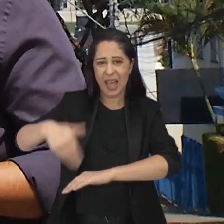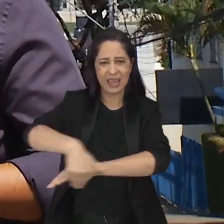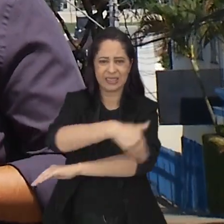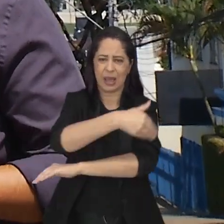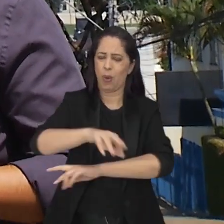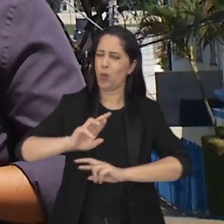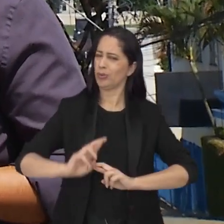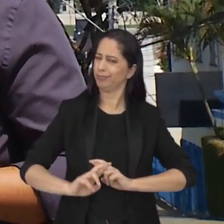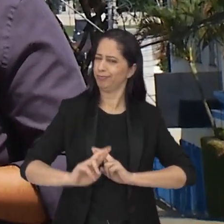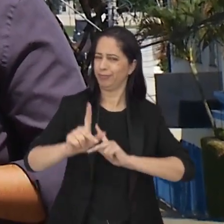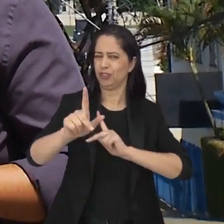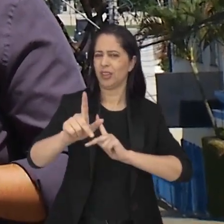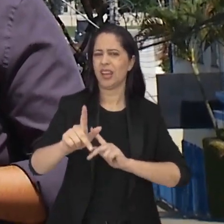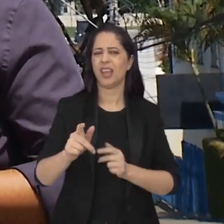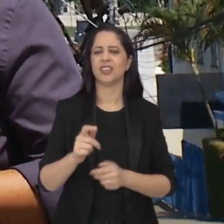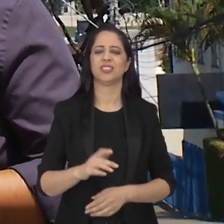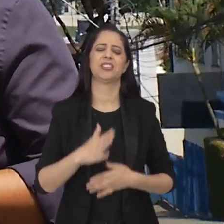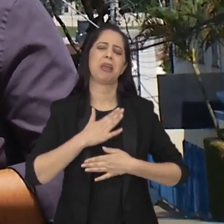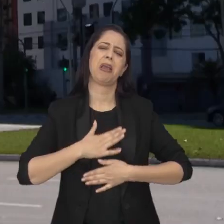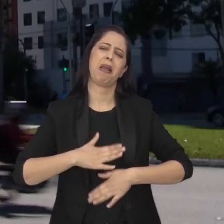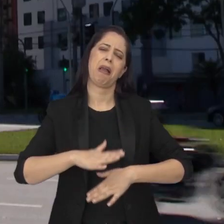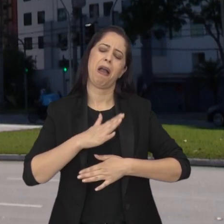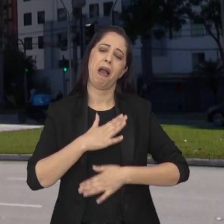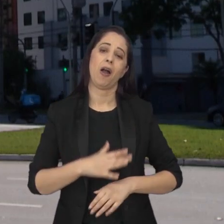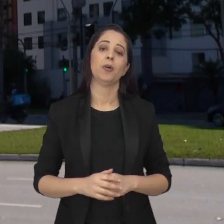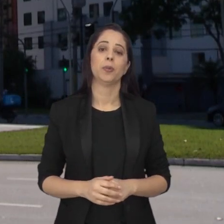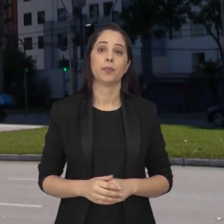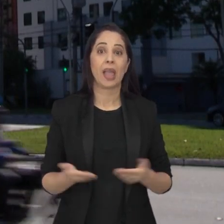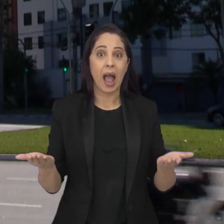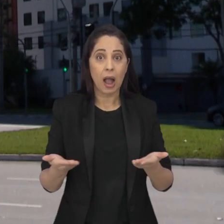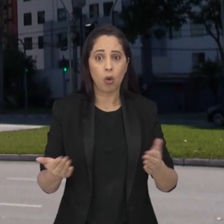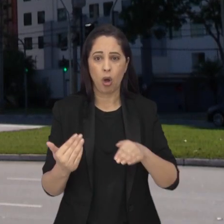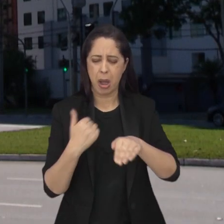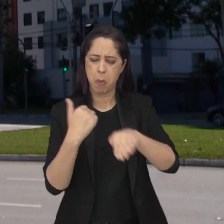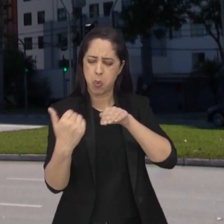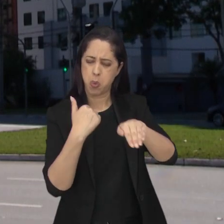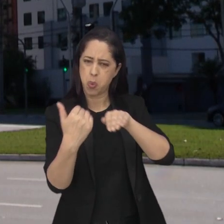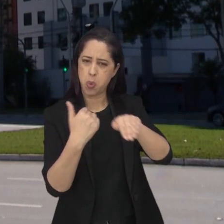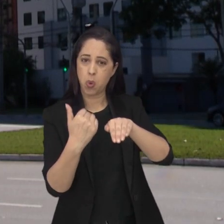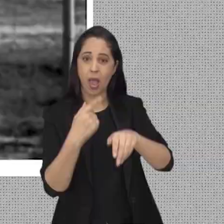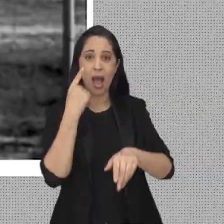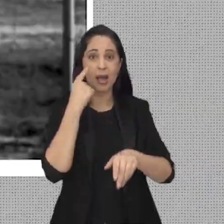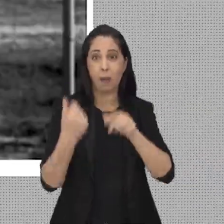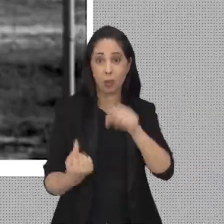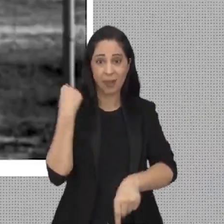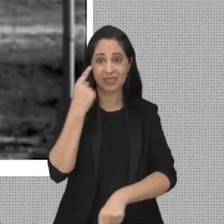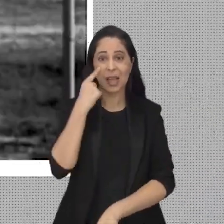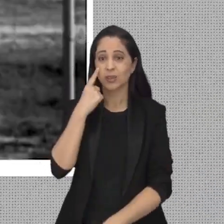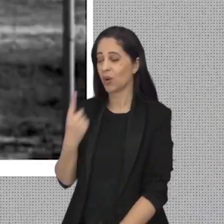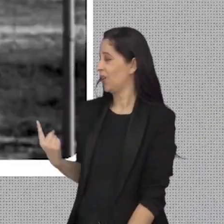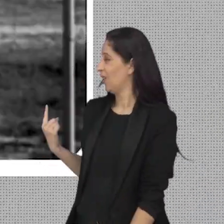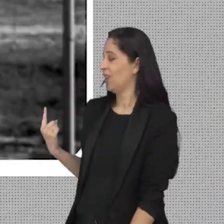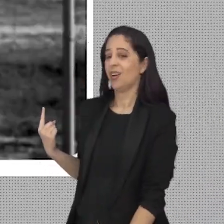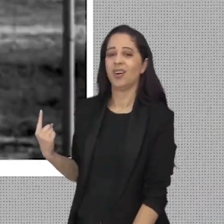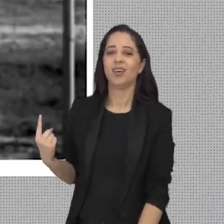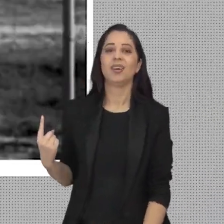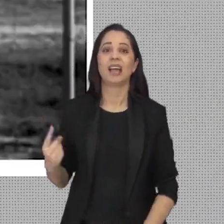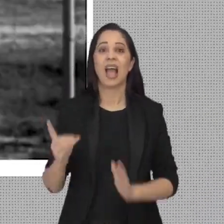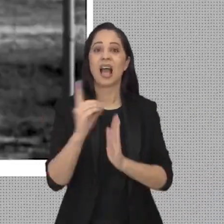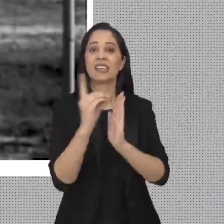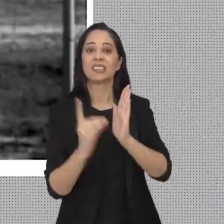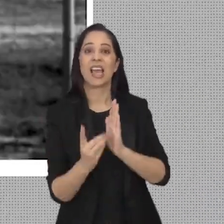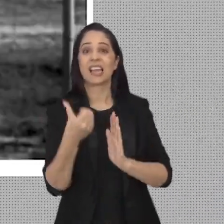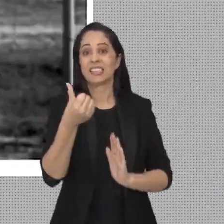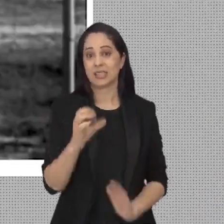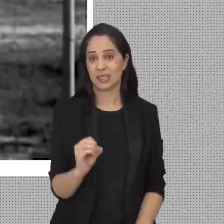Antigamente esse caminho aqui era muito mais pacato. O fluxo intenso vivido hoje, no passado, era assim. O registro é da década